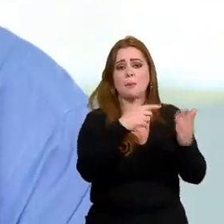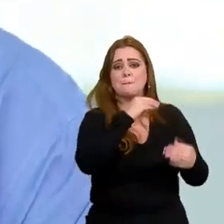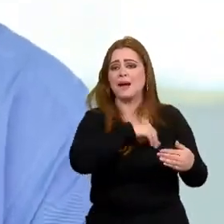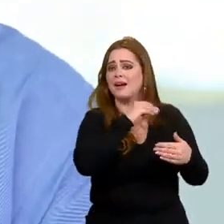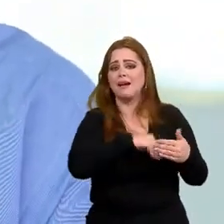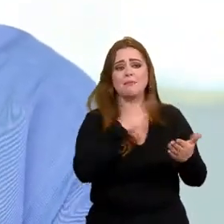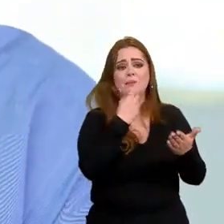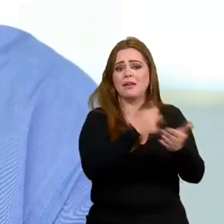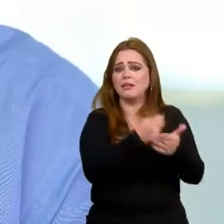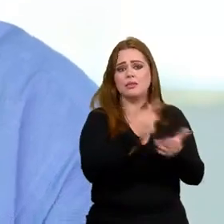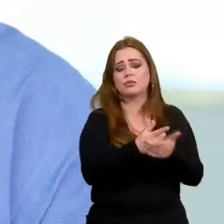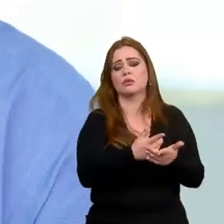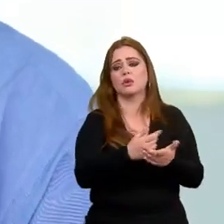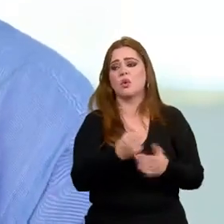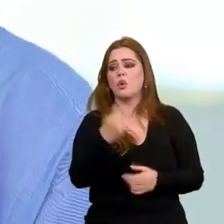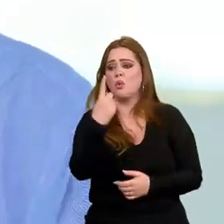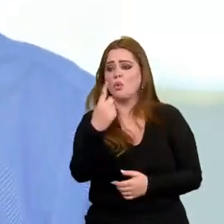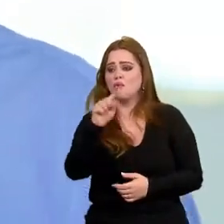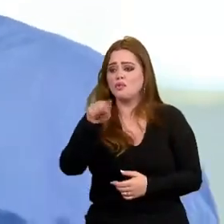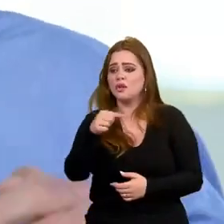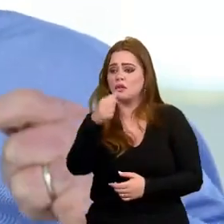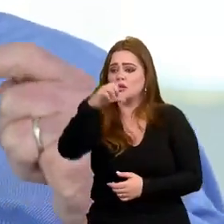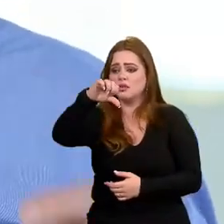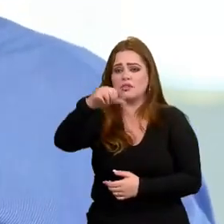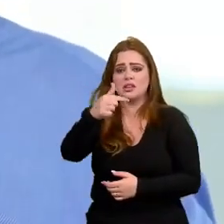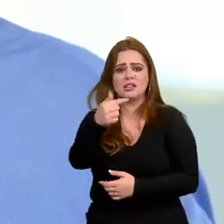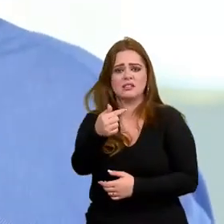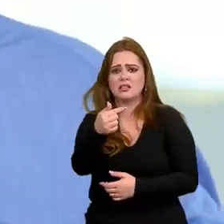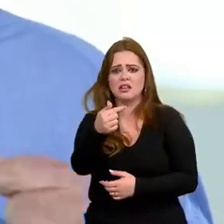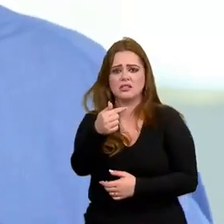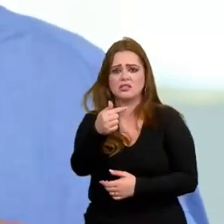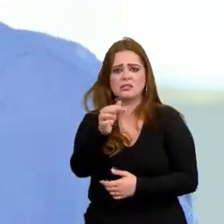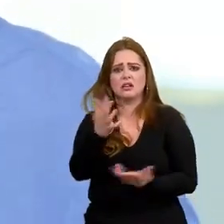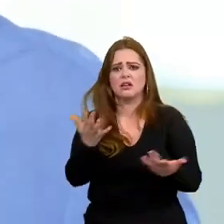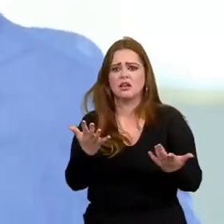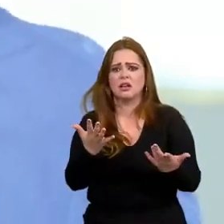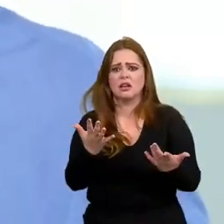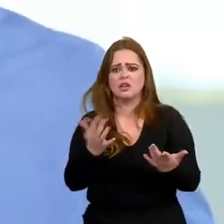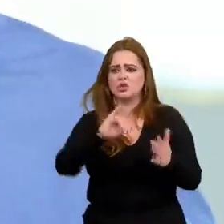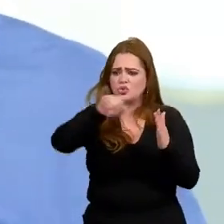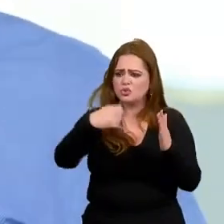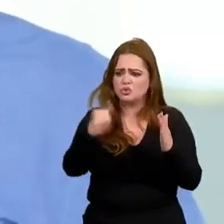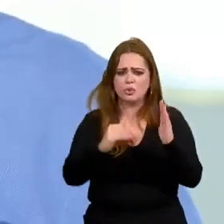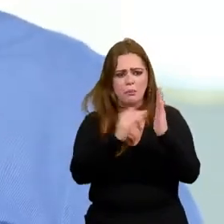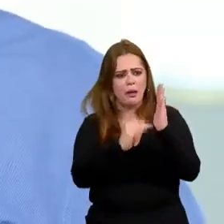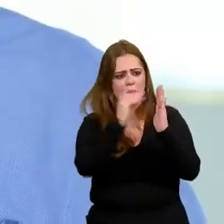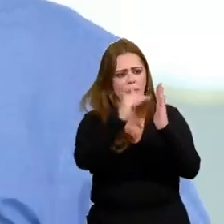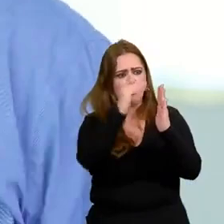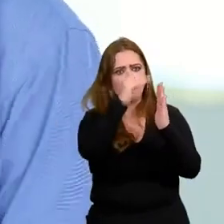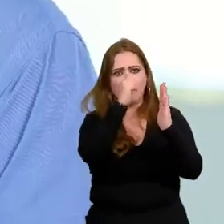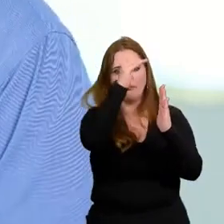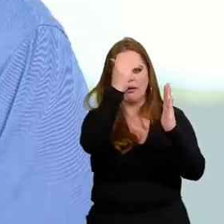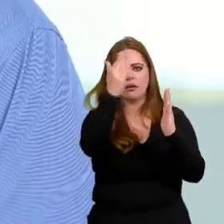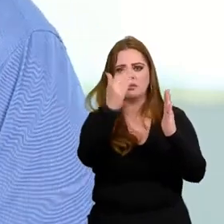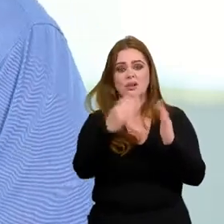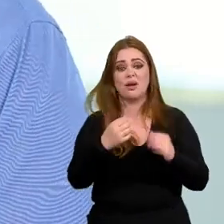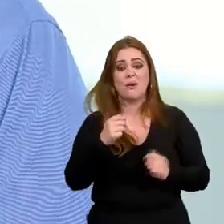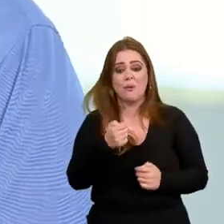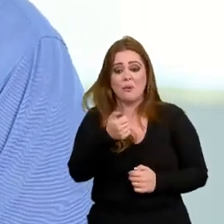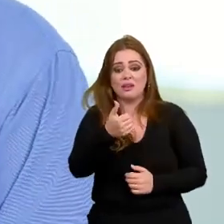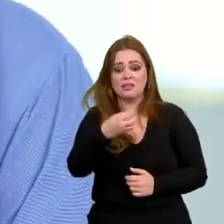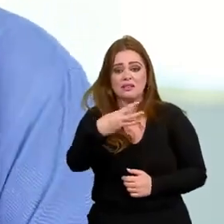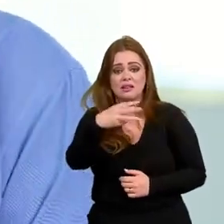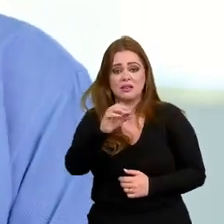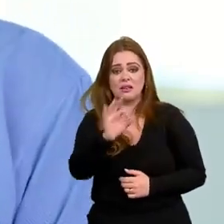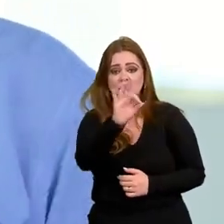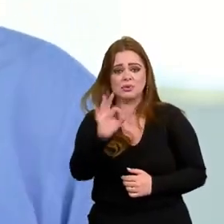1,97. 1,97 vezes 1,97... juros sobre juros, dá quase 30% ao mês. Então, a minha pergunta é a seguinte, como é